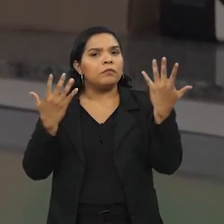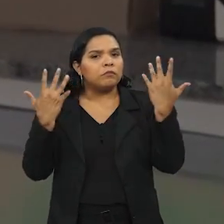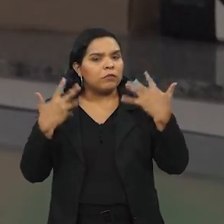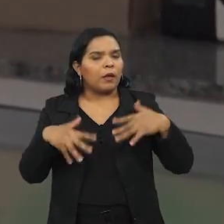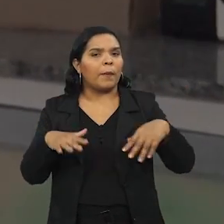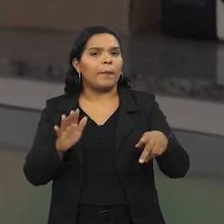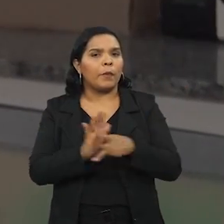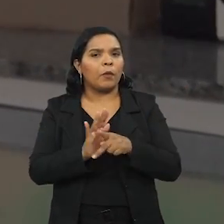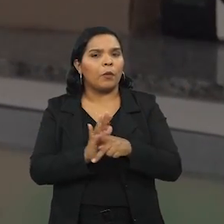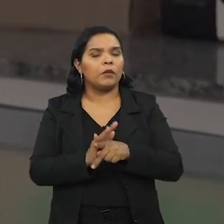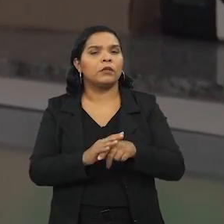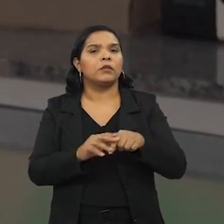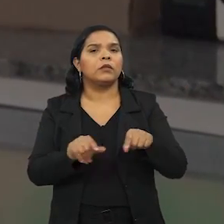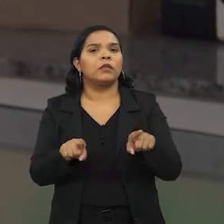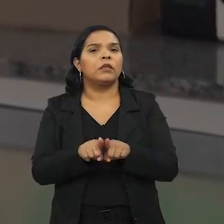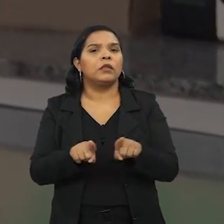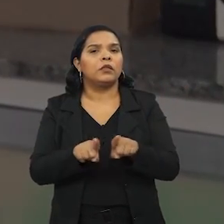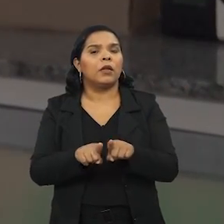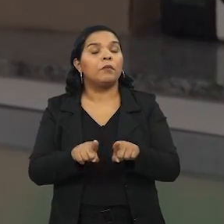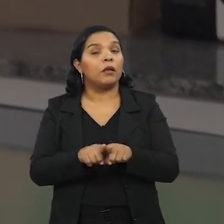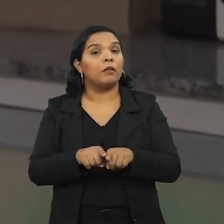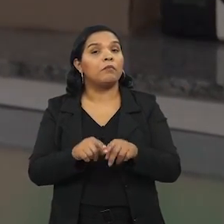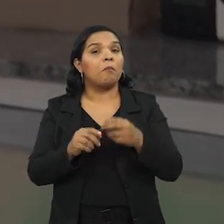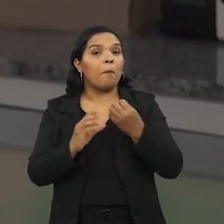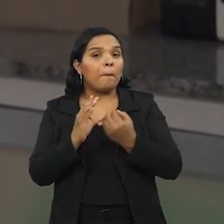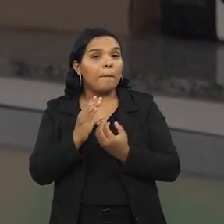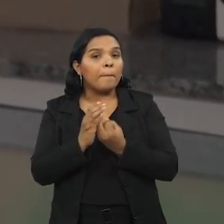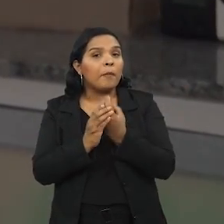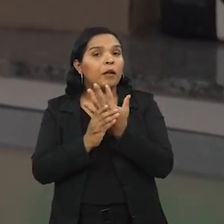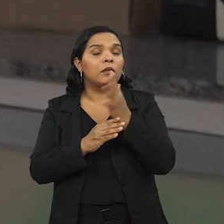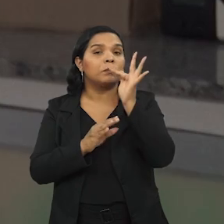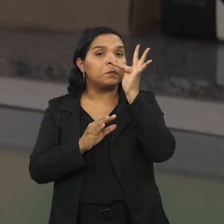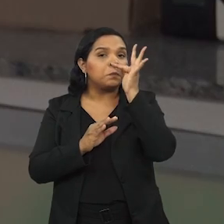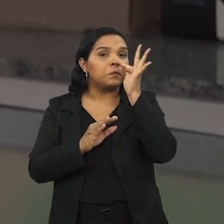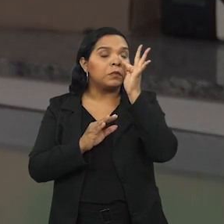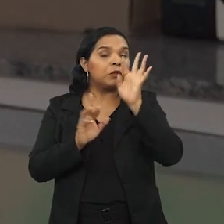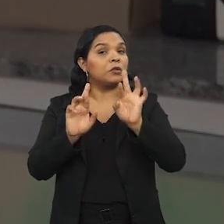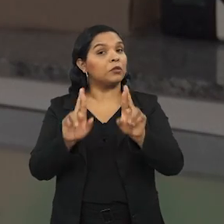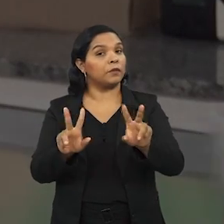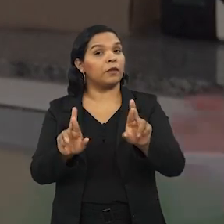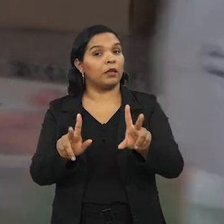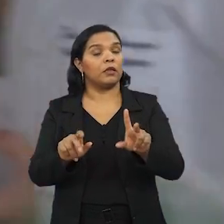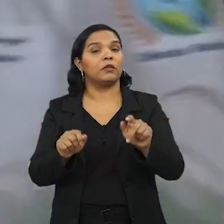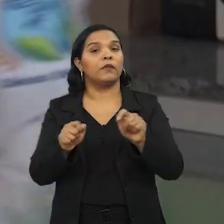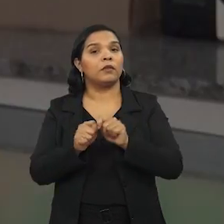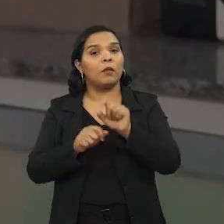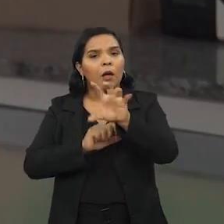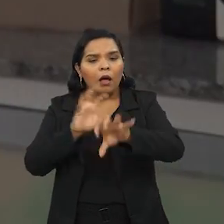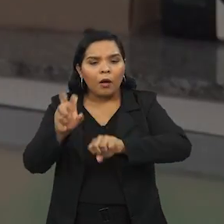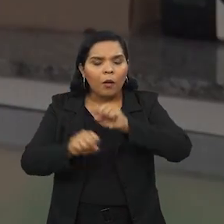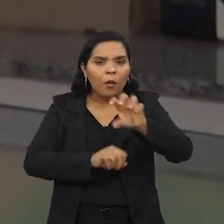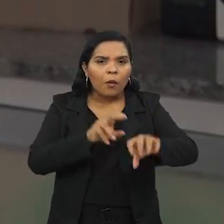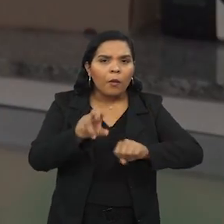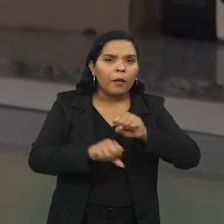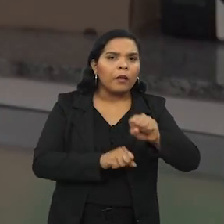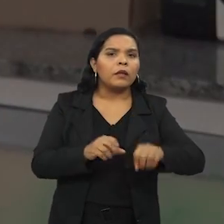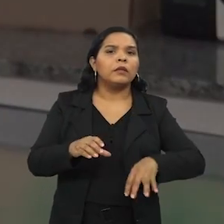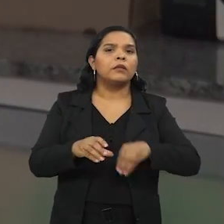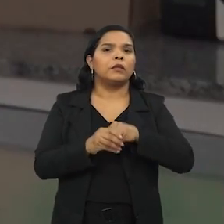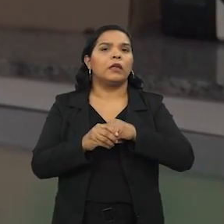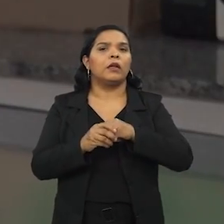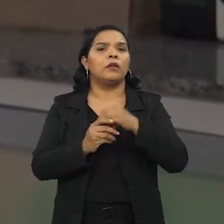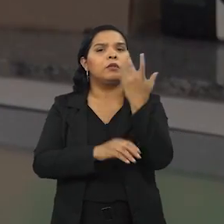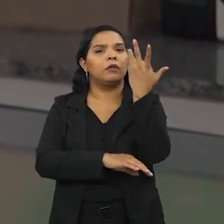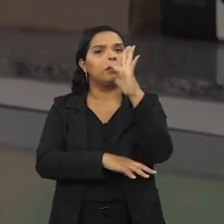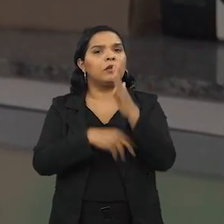tanto plantas nativas quanto plantas exóticas. Então, nós fazemos coletas